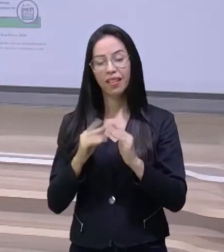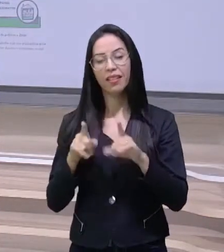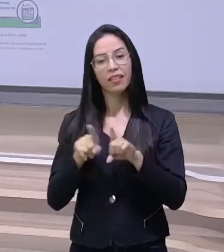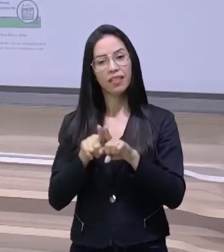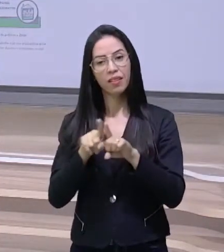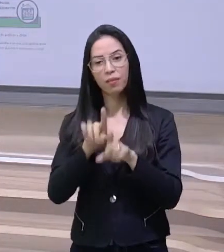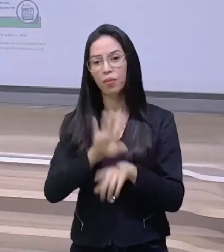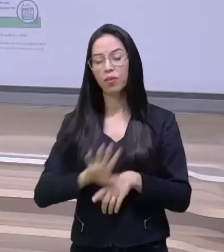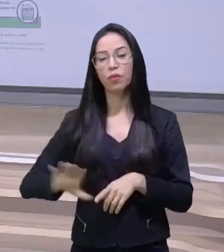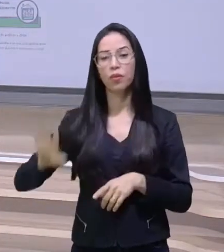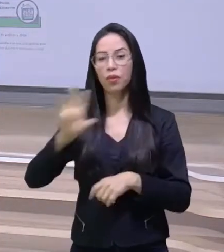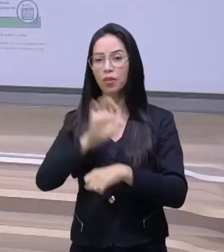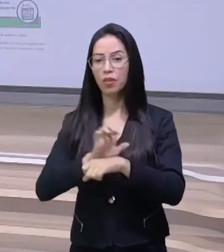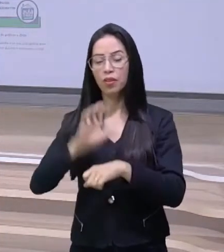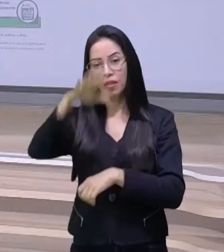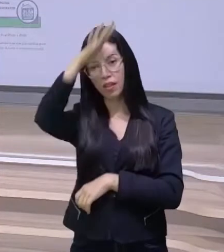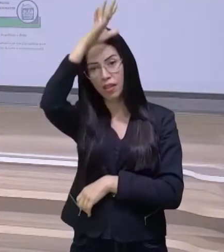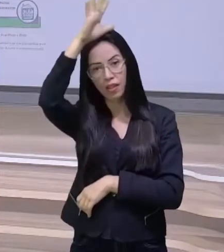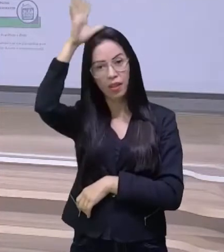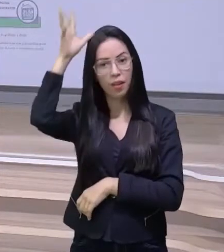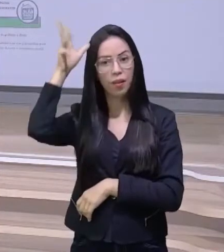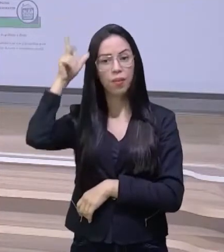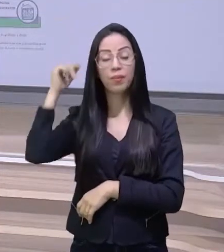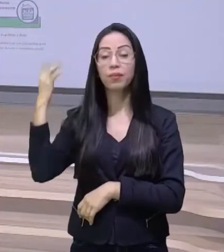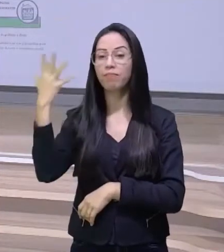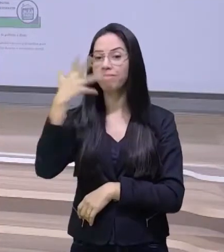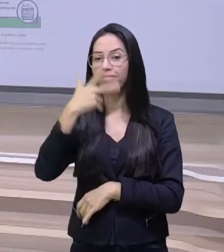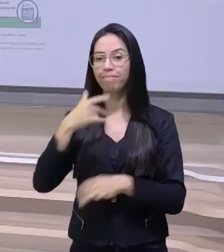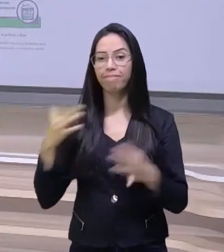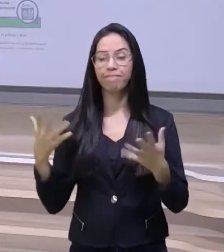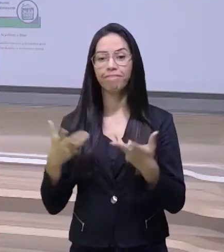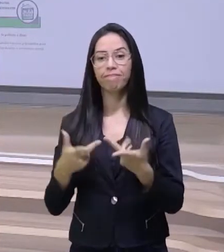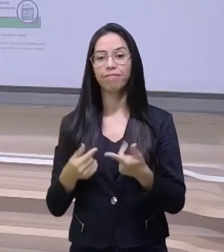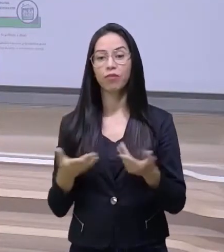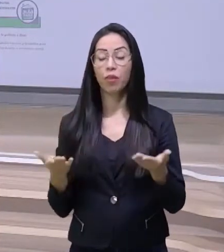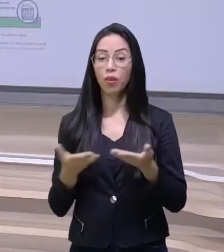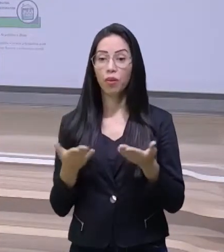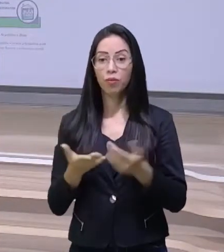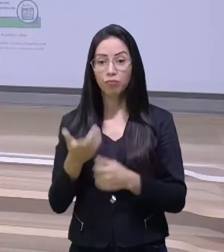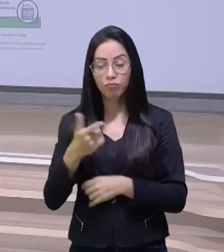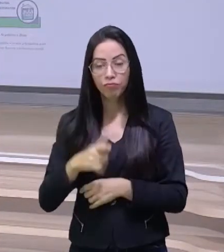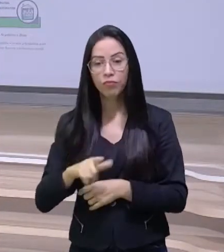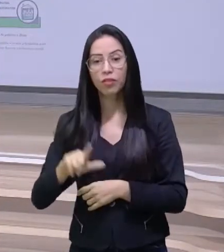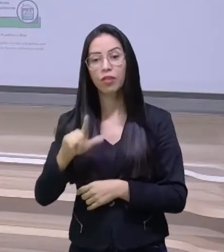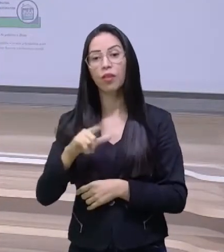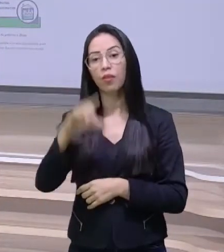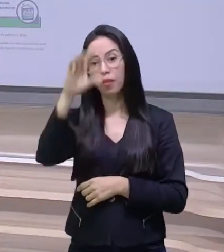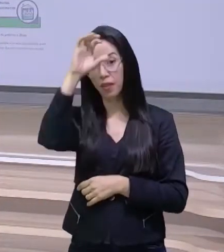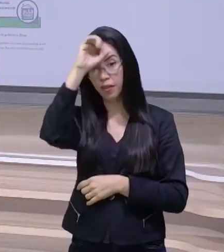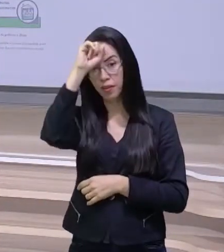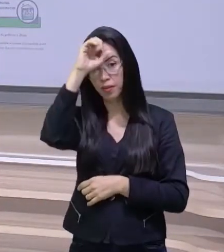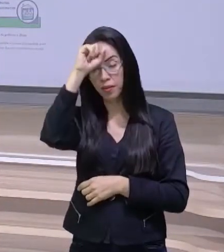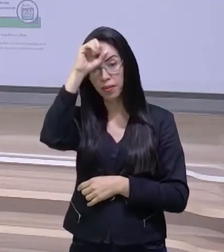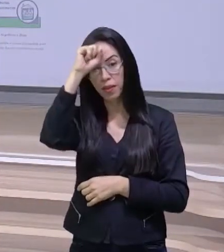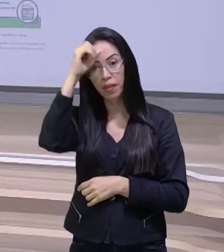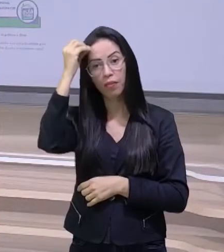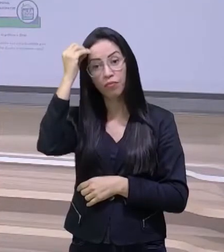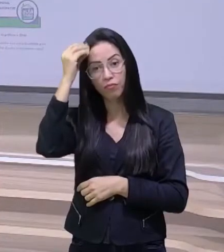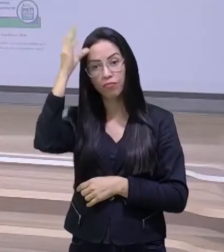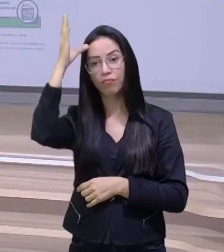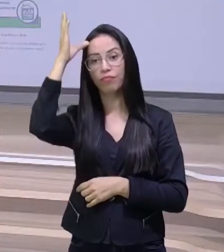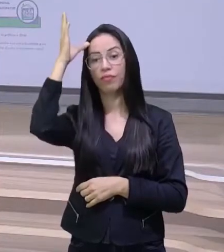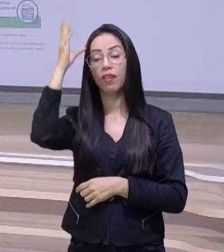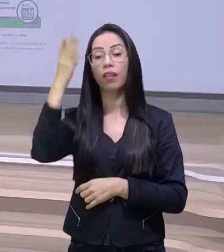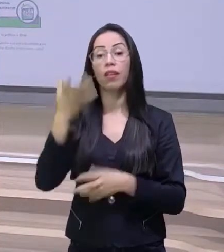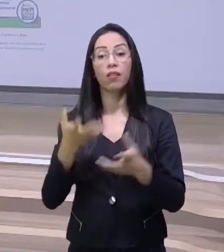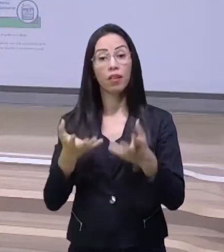nosso estado aqui do nosso Amazonas, lindo e maravilhoso, né? Estamos aqui para mais um dia de muito aprendizado, de muito conhecimento e